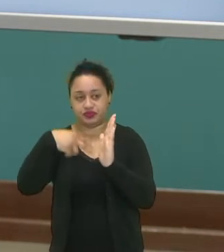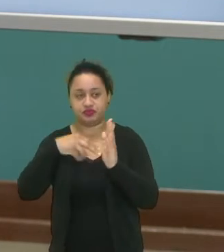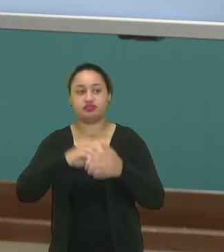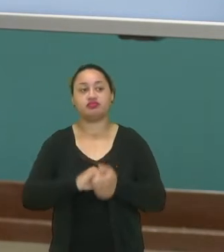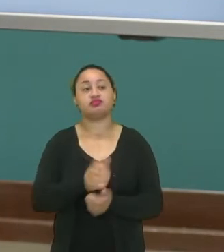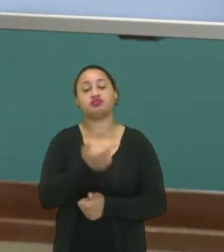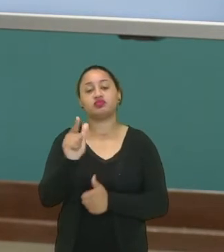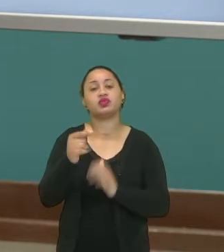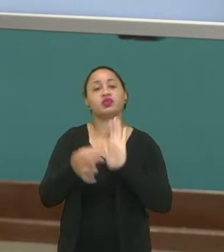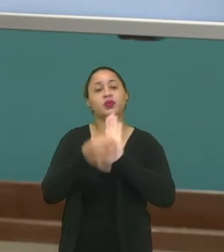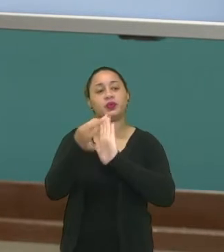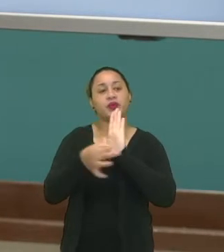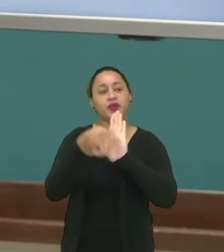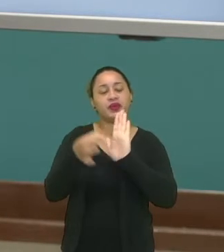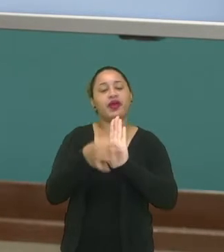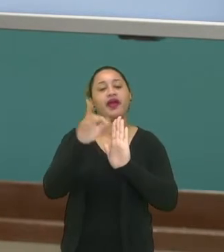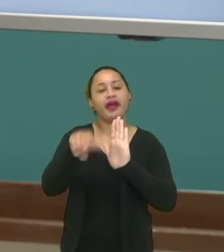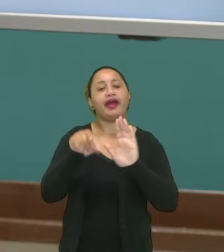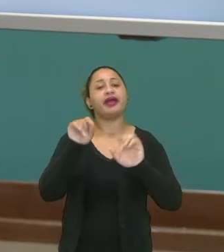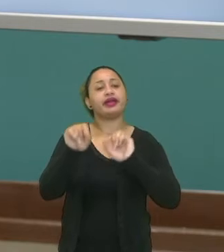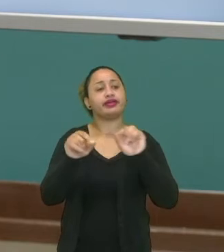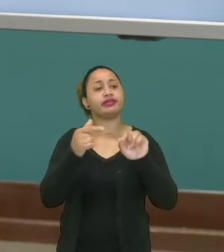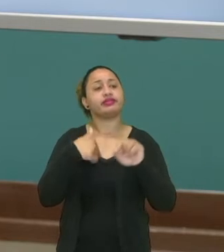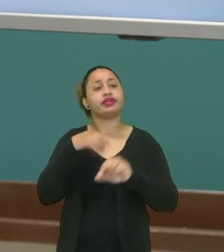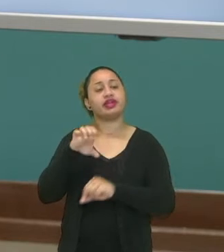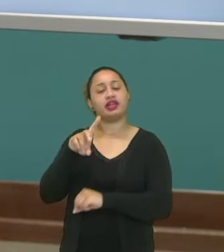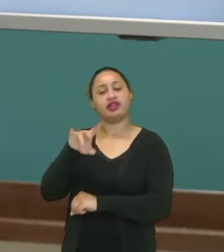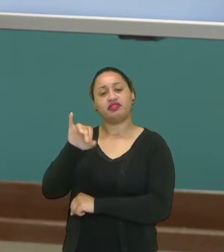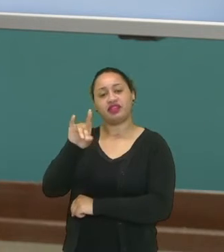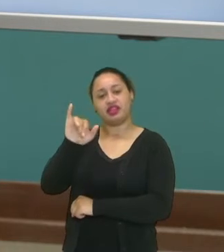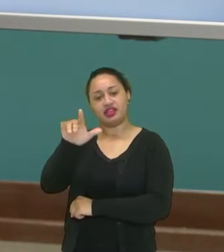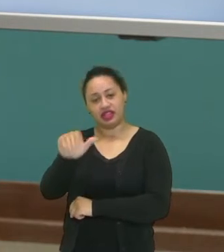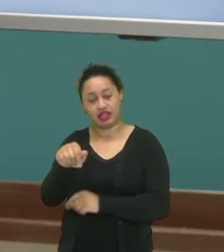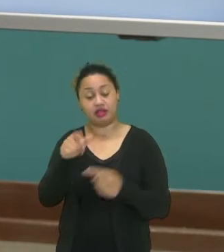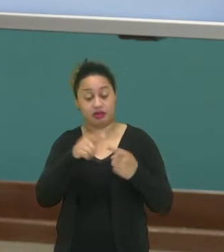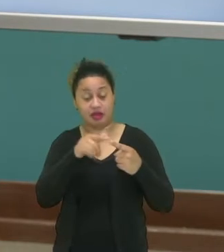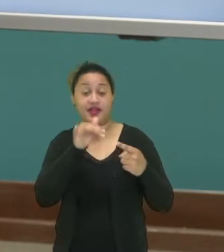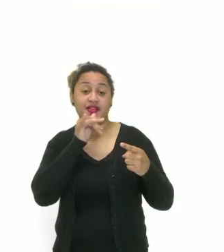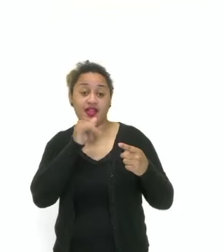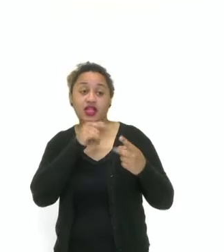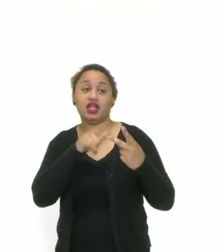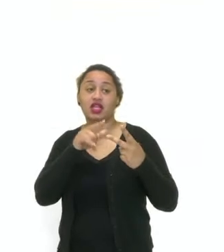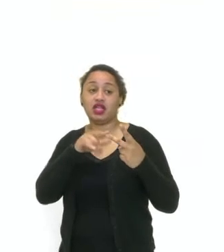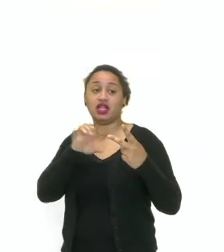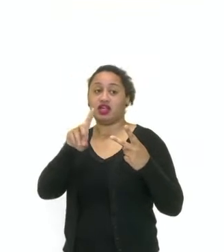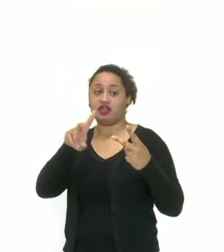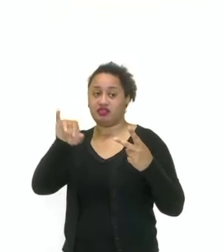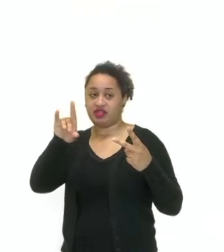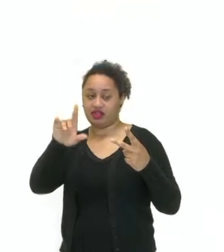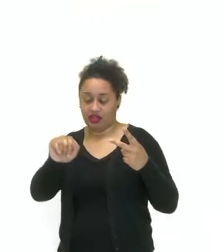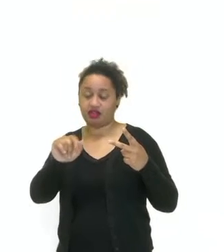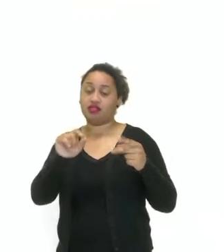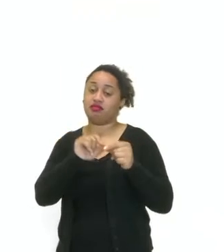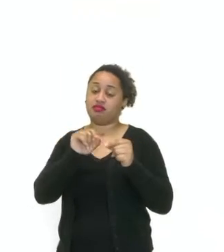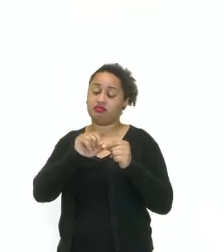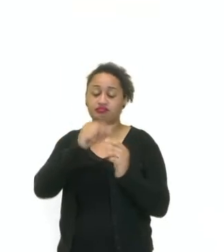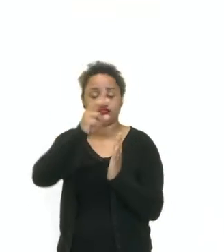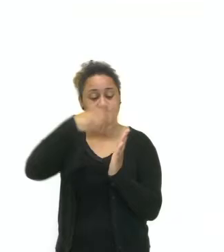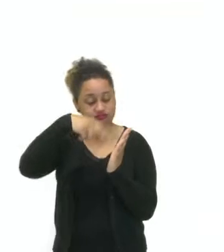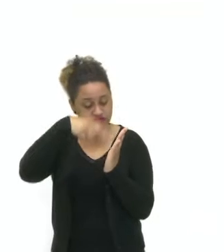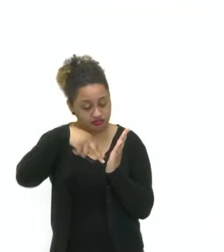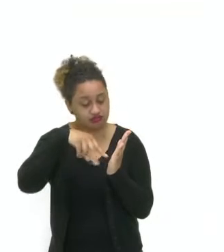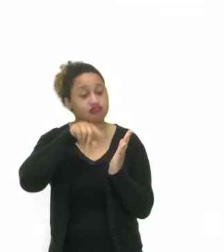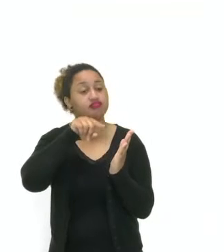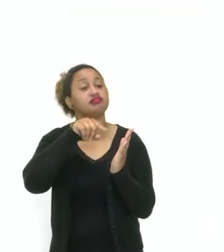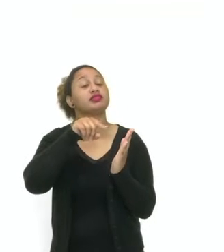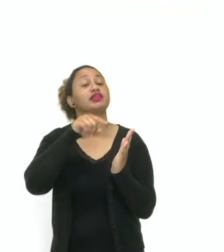bem usado é o argumento por evidência ou comprovação. E o que ele faz? Ele leva o leitor a